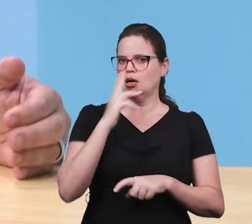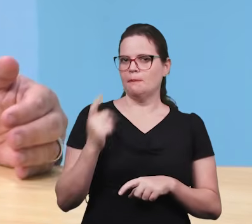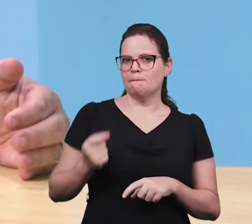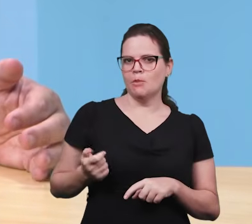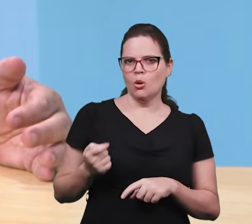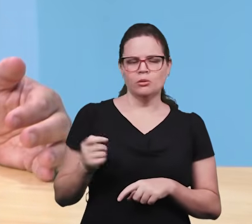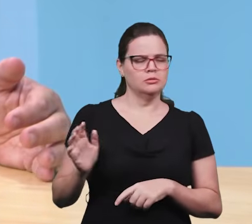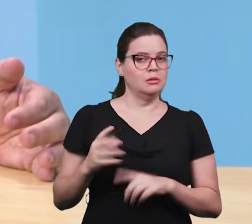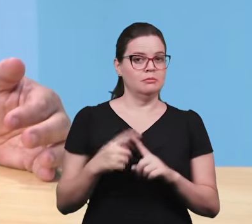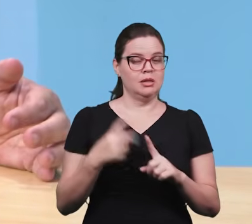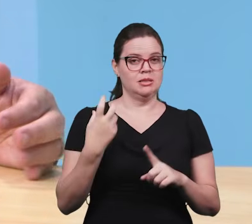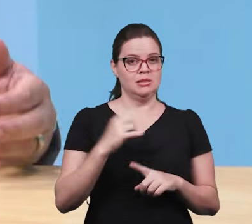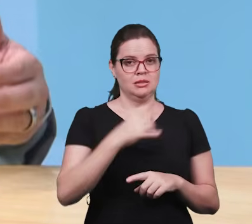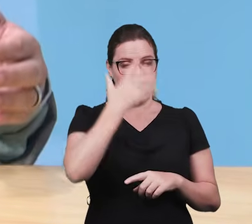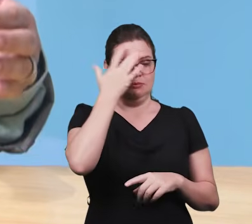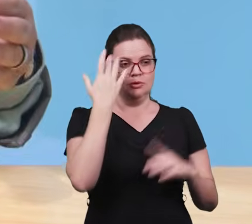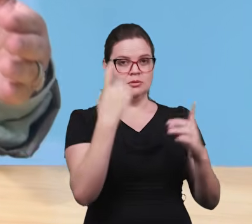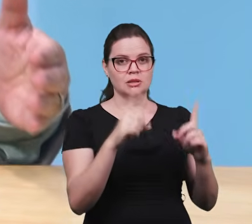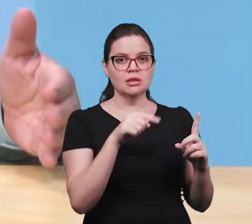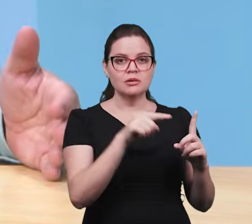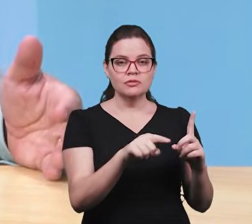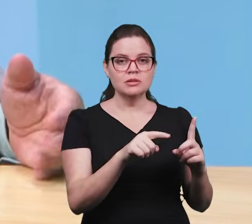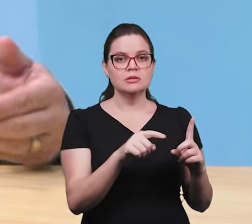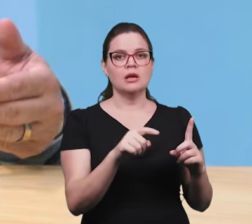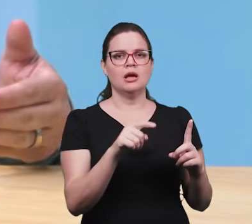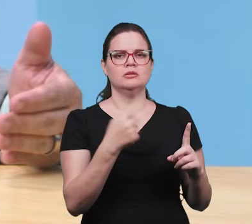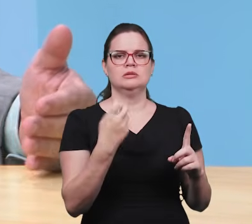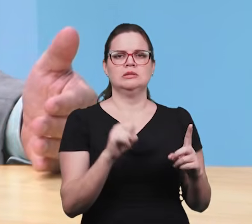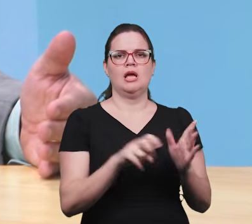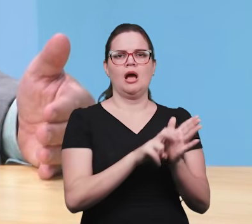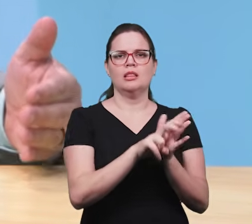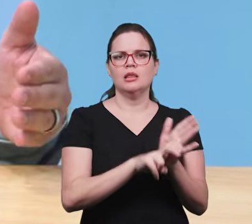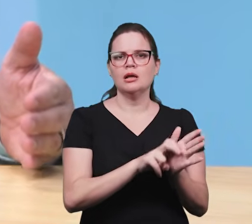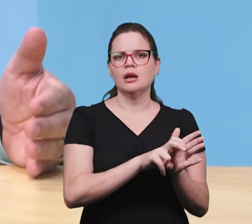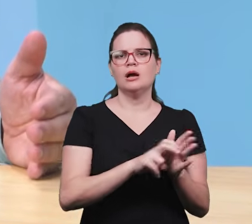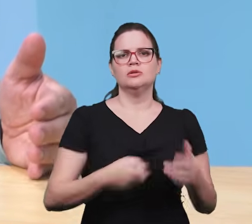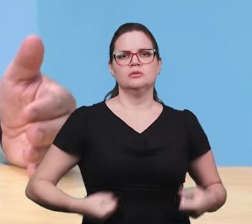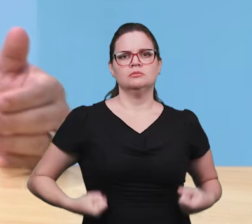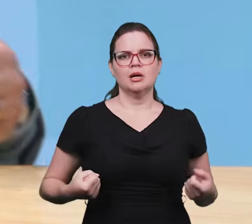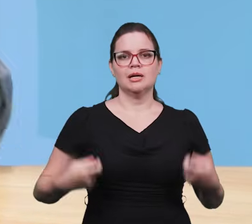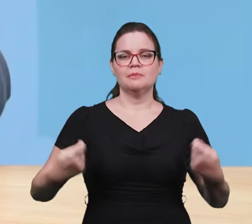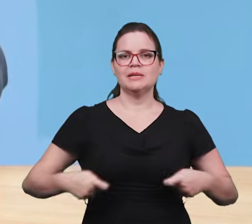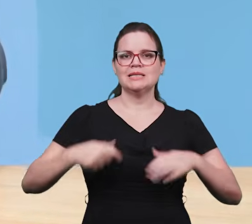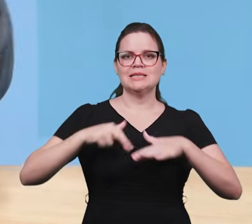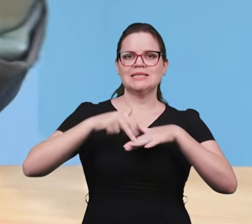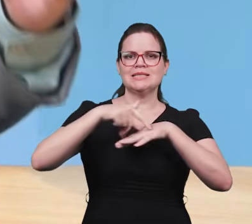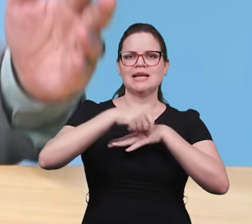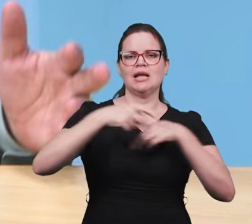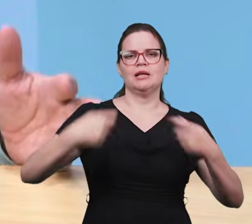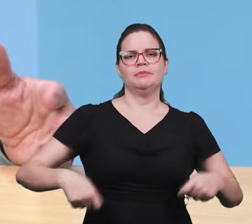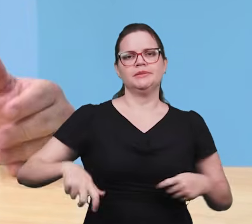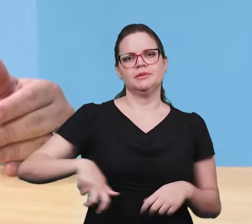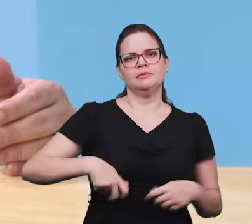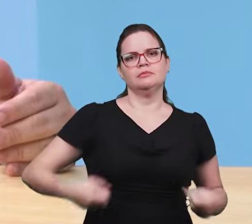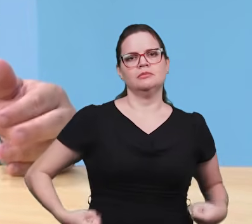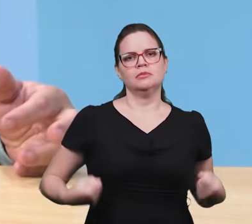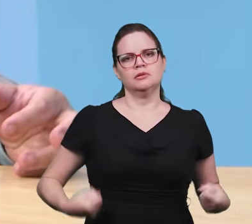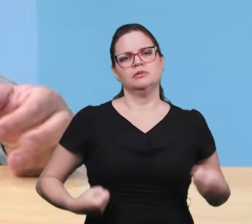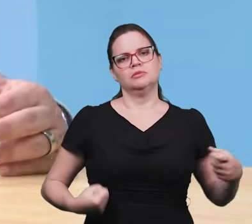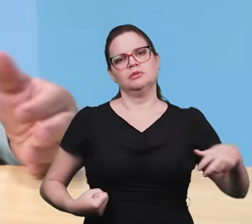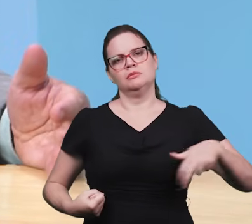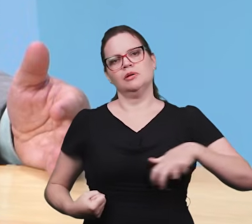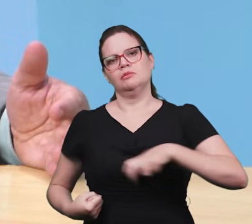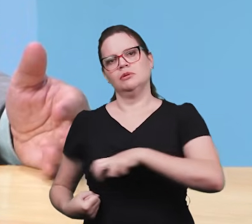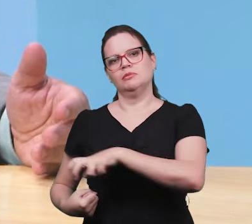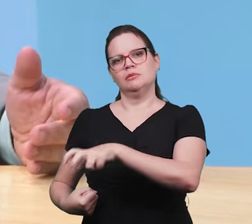quem tem uma certa deficiência, para aquele que é um cadeirante, que às vezes precisa subir uma escada e tem que dar uma volta gigantesca